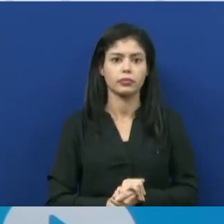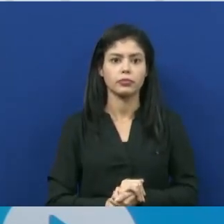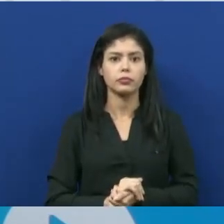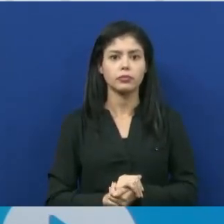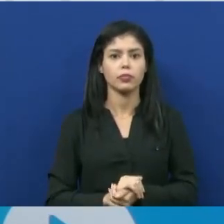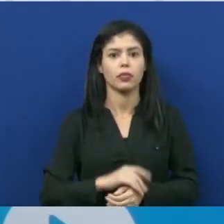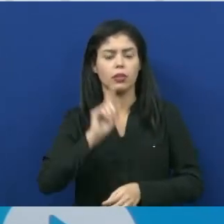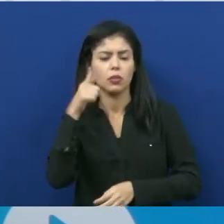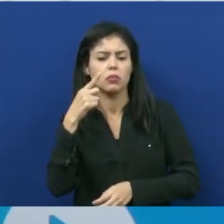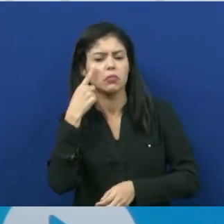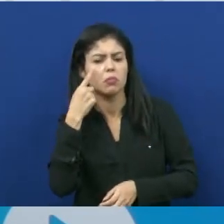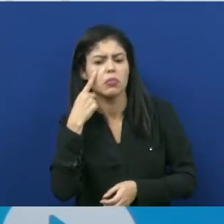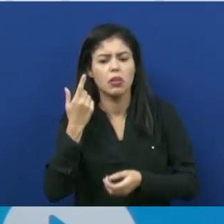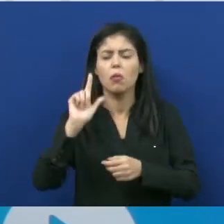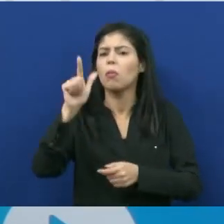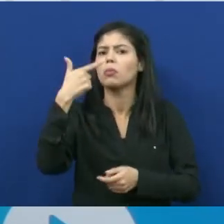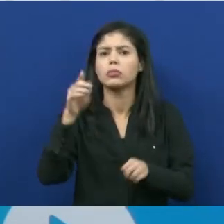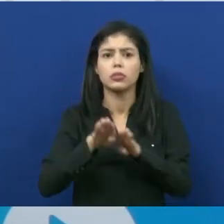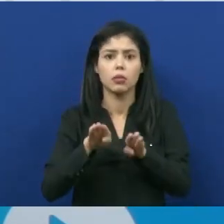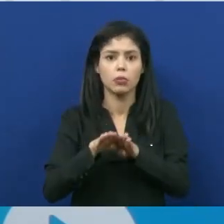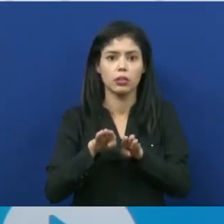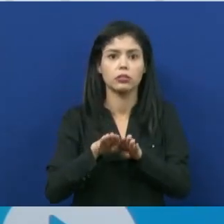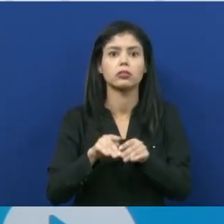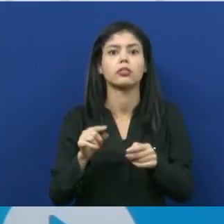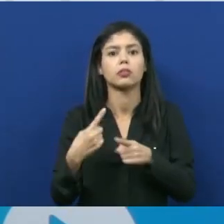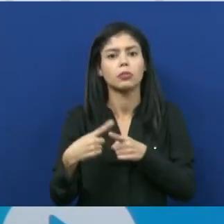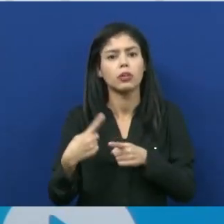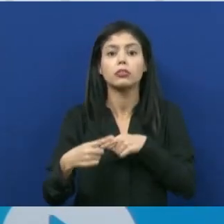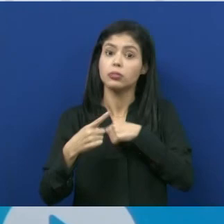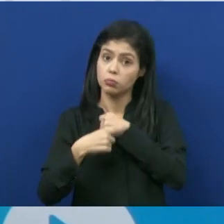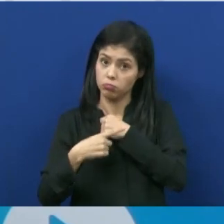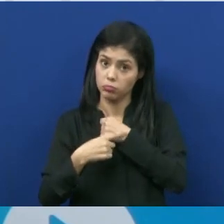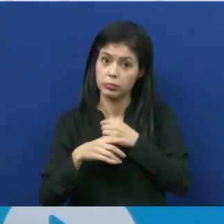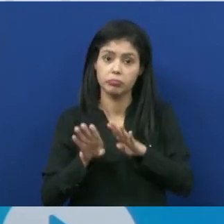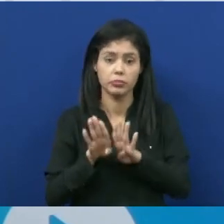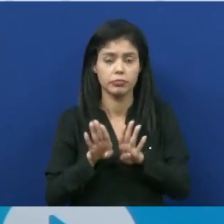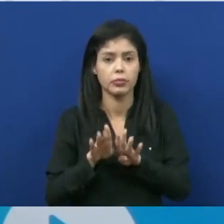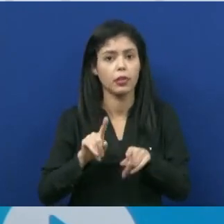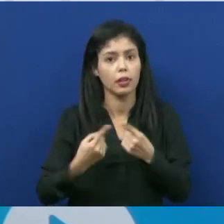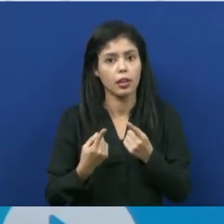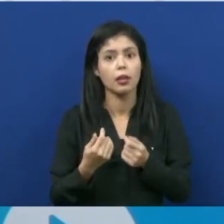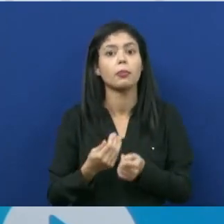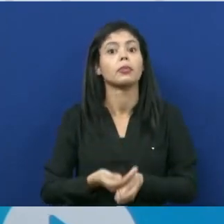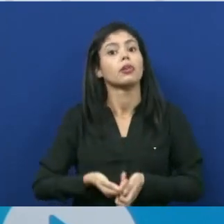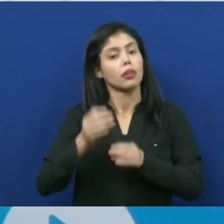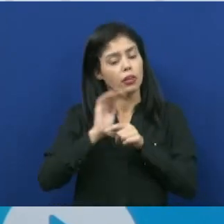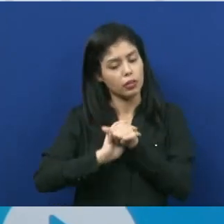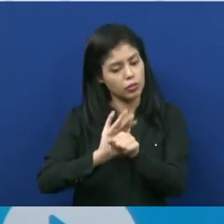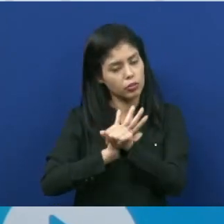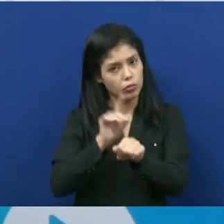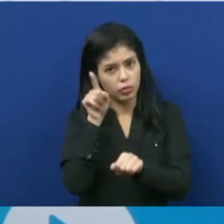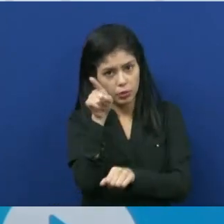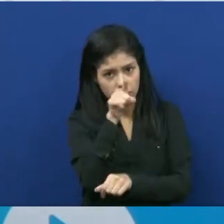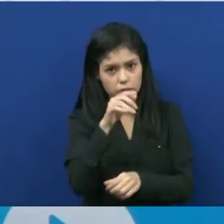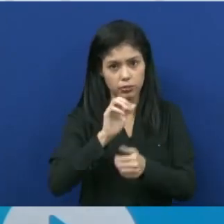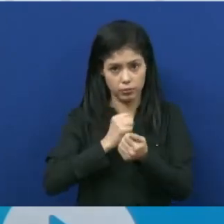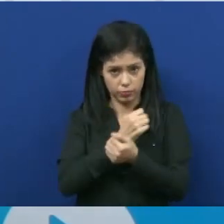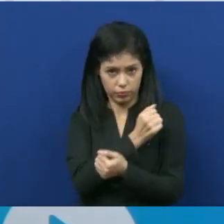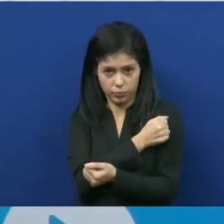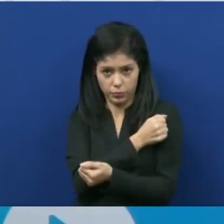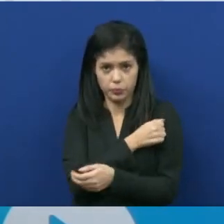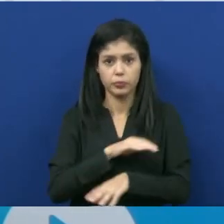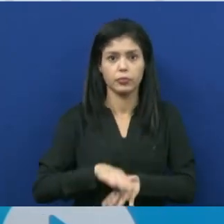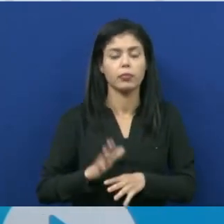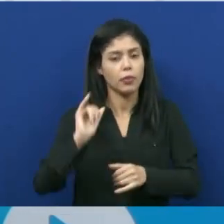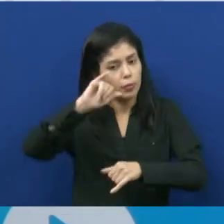que não foram mencionados por conta do tempo. E aí, a minha sugestão para você, aluno, é que